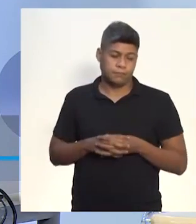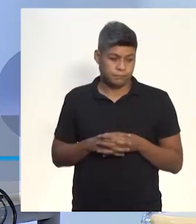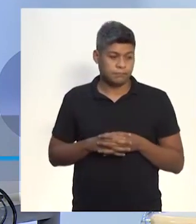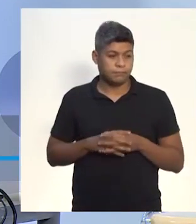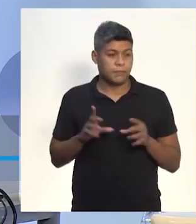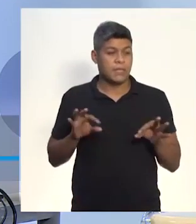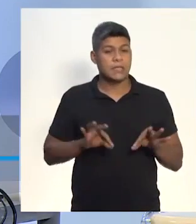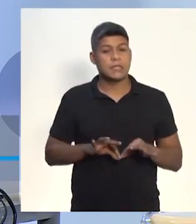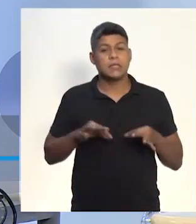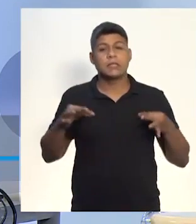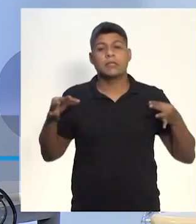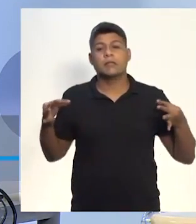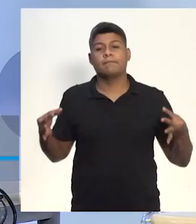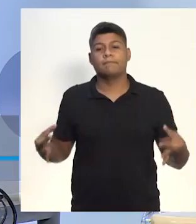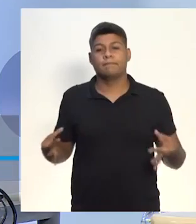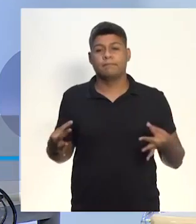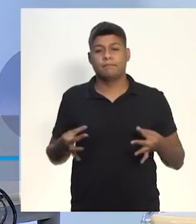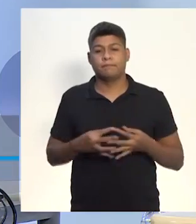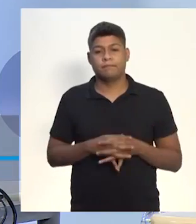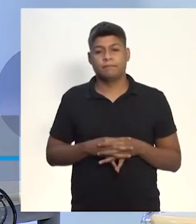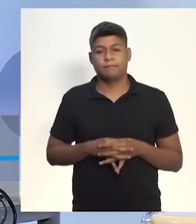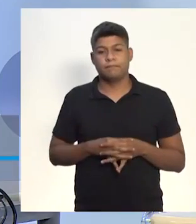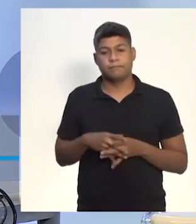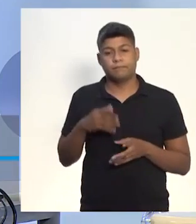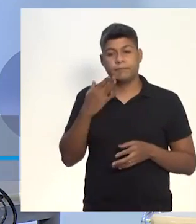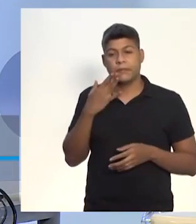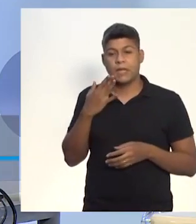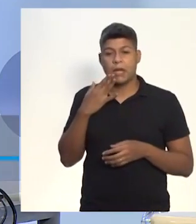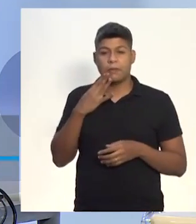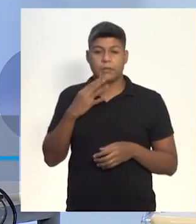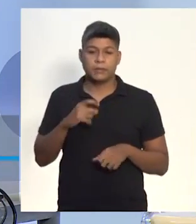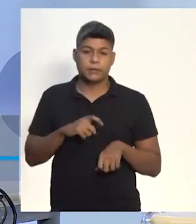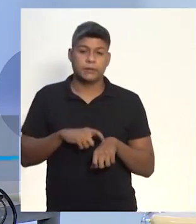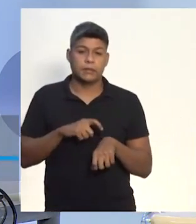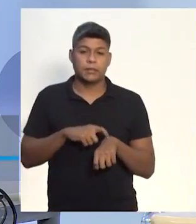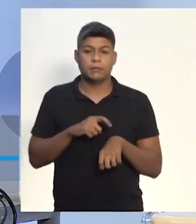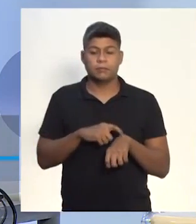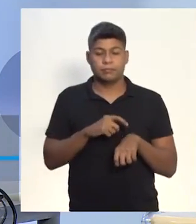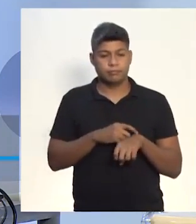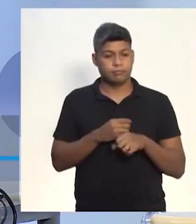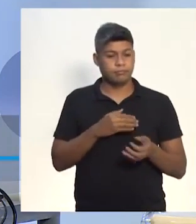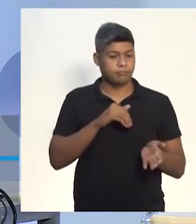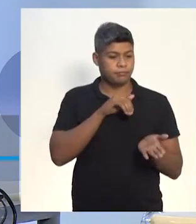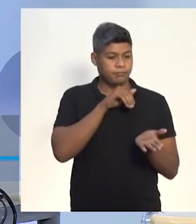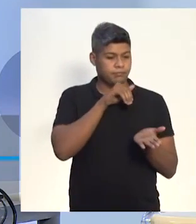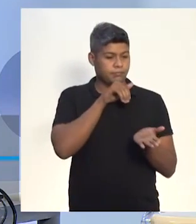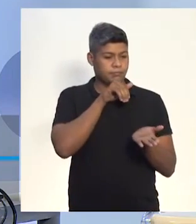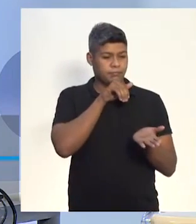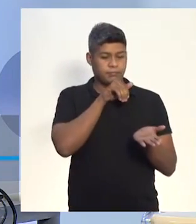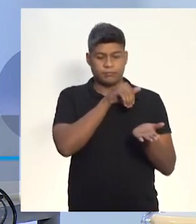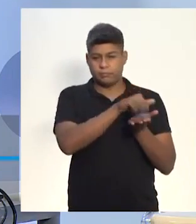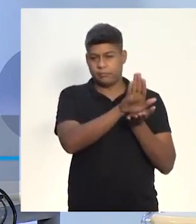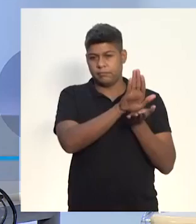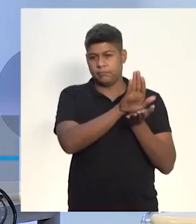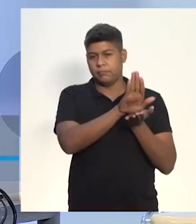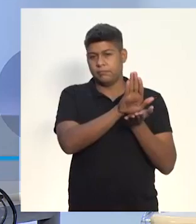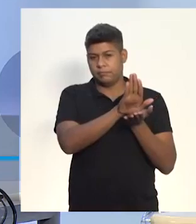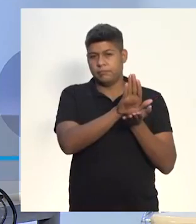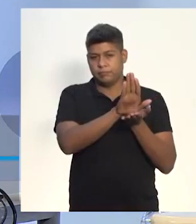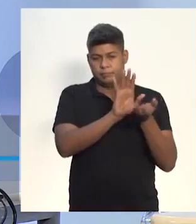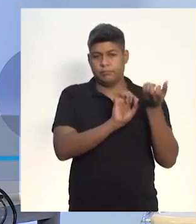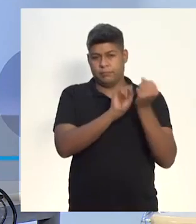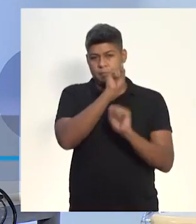muito simples. Num determinado momento, quando ela é despedida pelo supervisor dela da fábrica em que